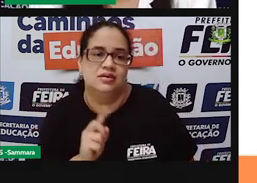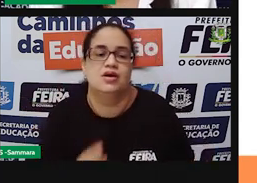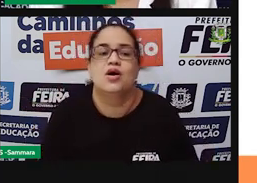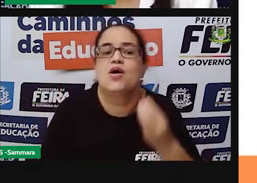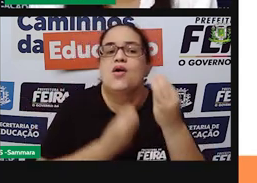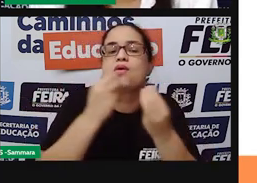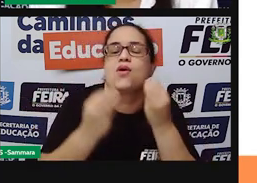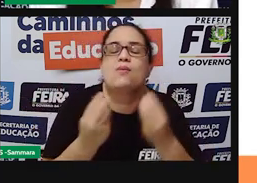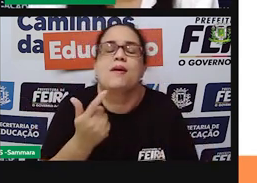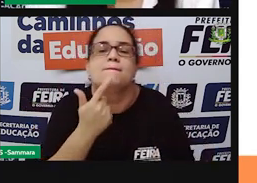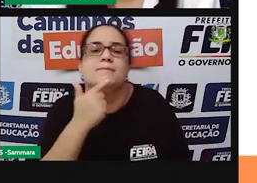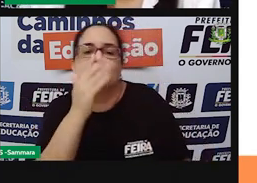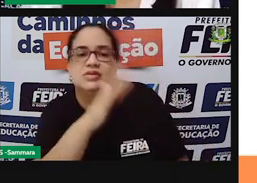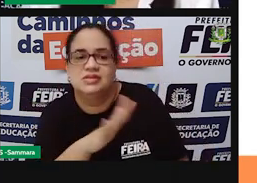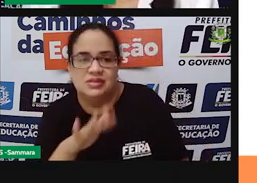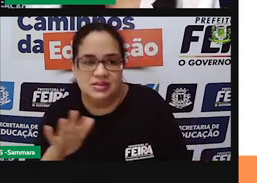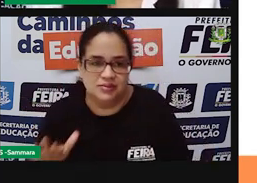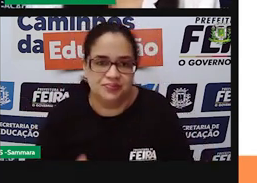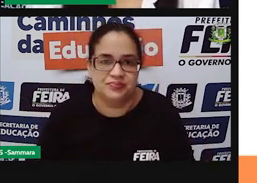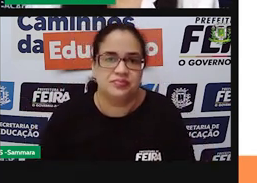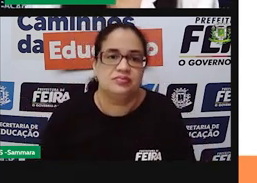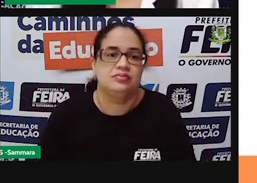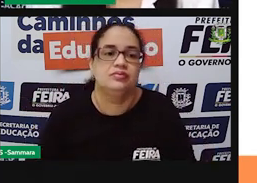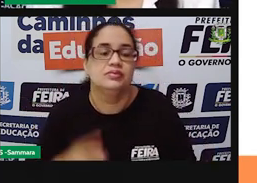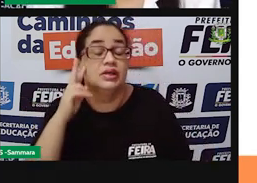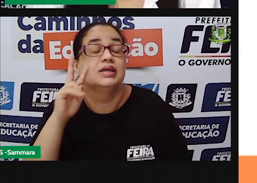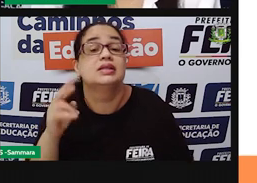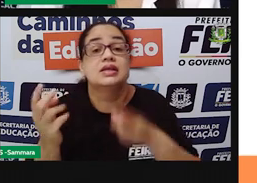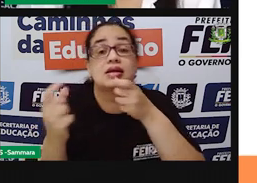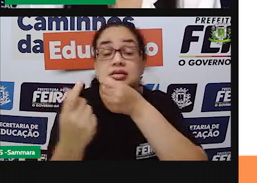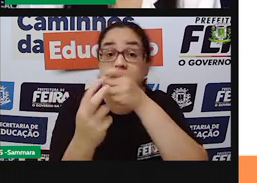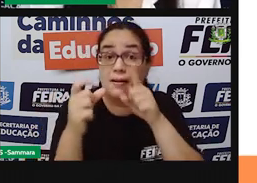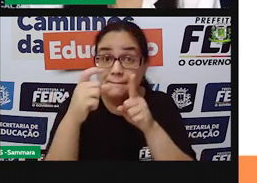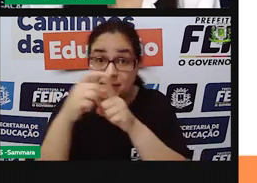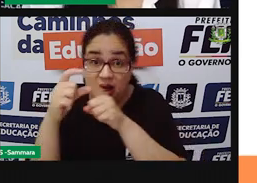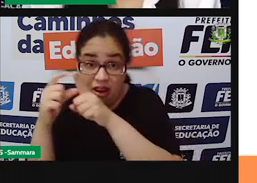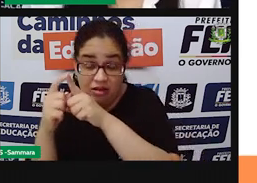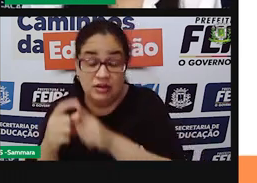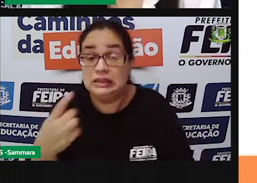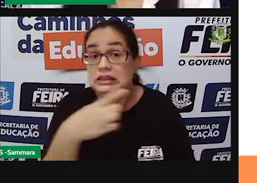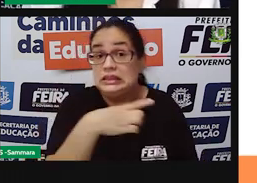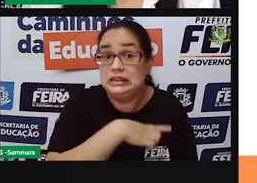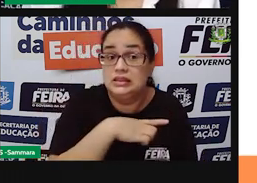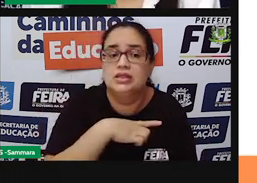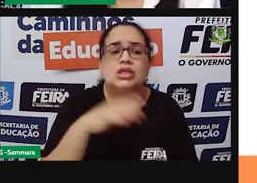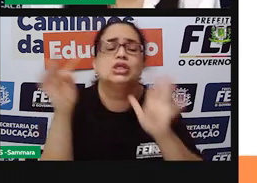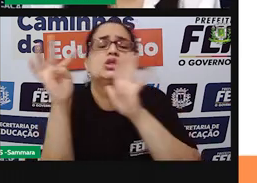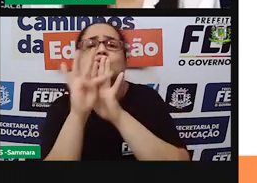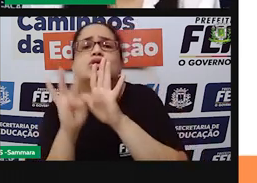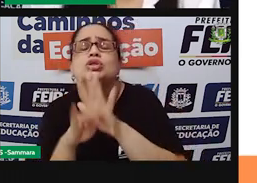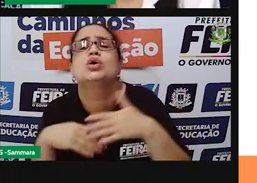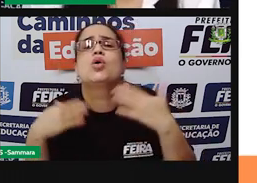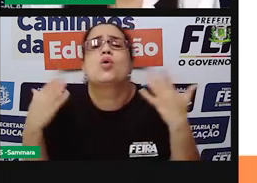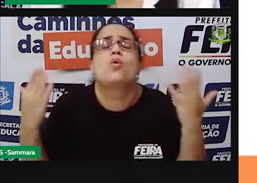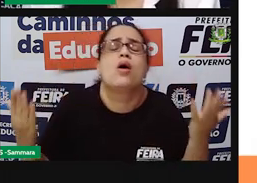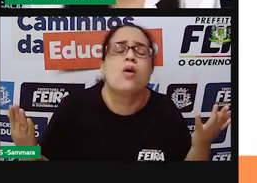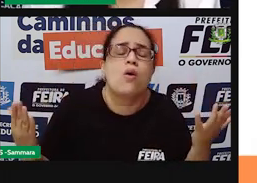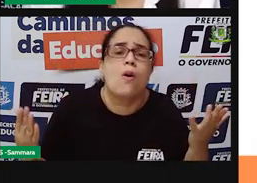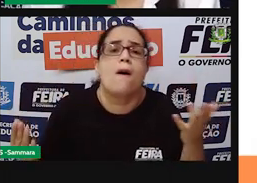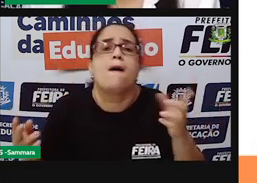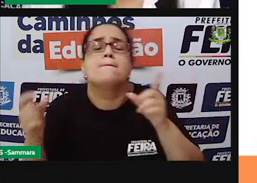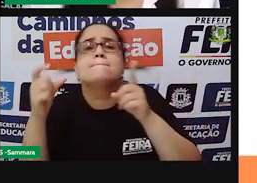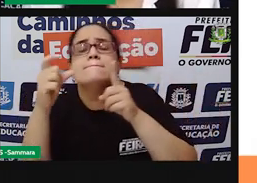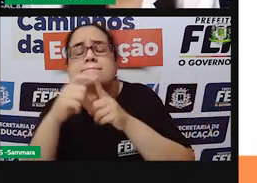bom ser criança! Entre as palavras que aparecem no texto aí, quais palavras nós poderíamos,